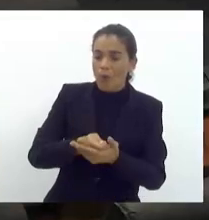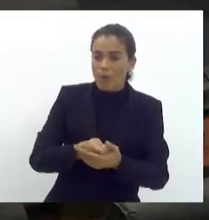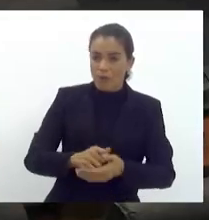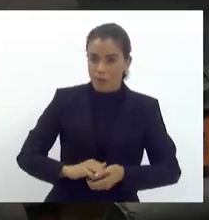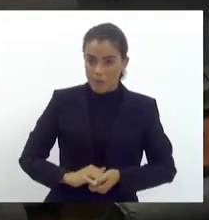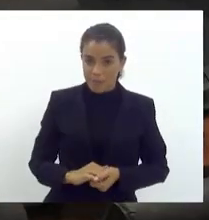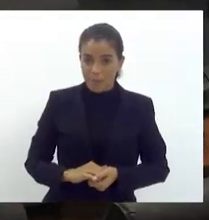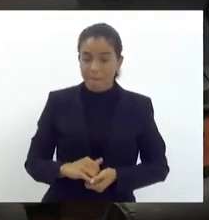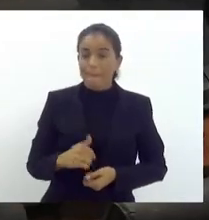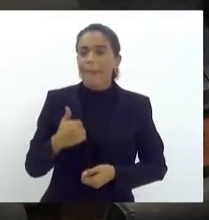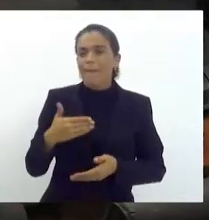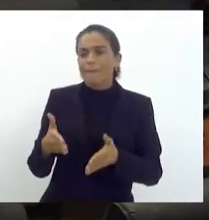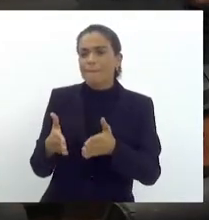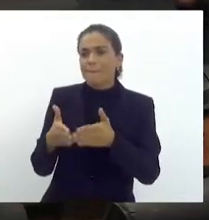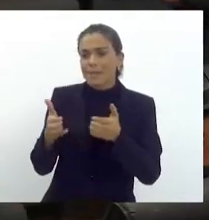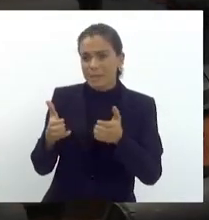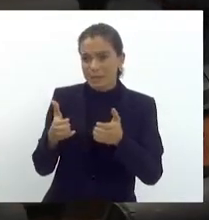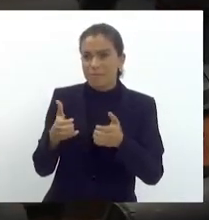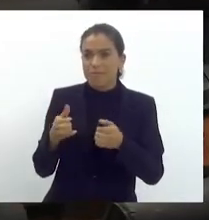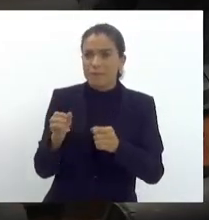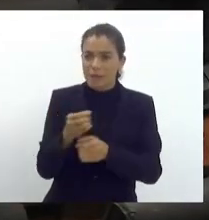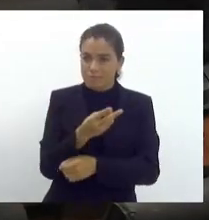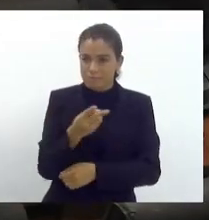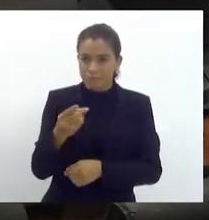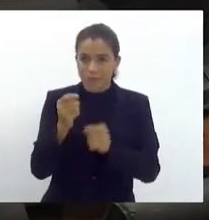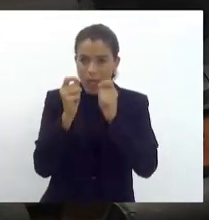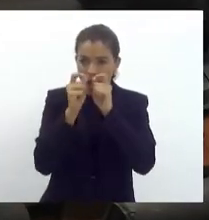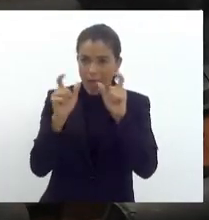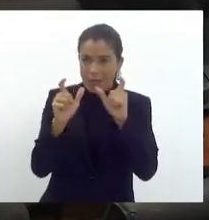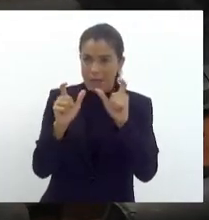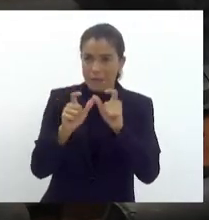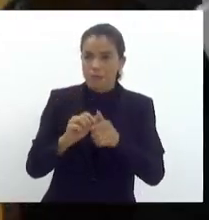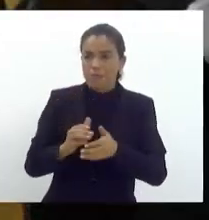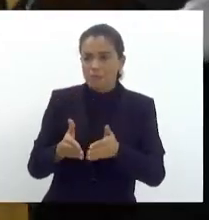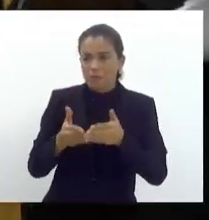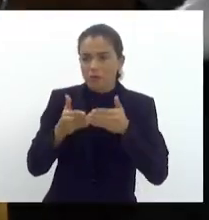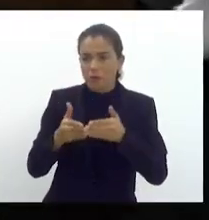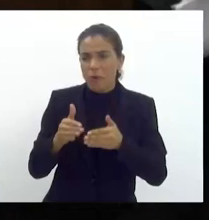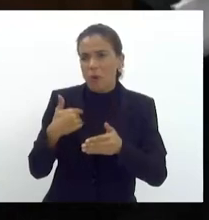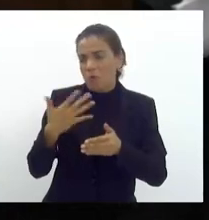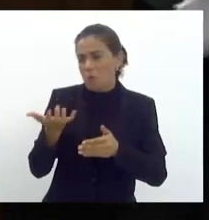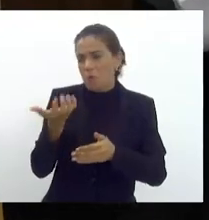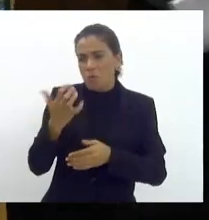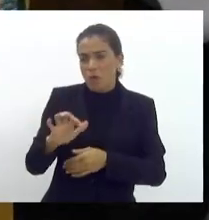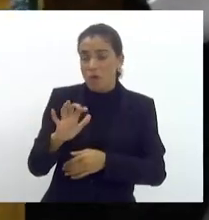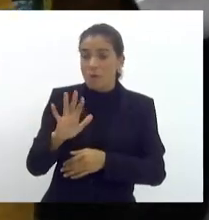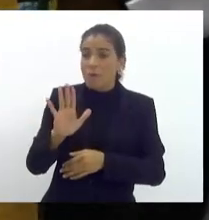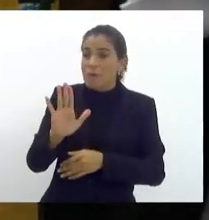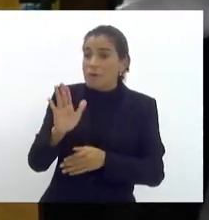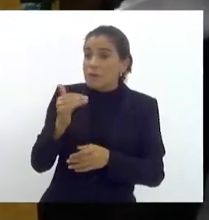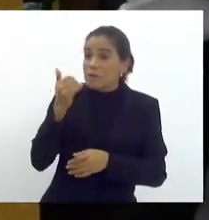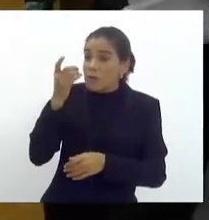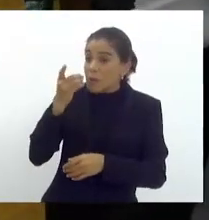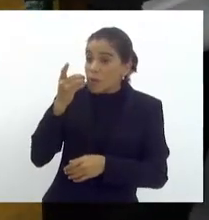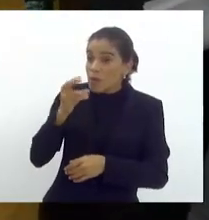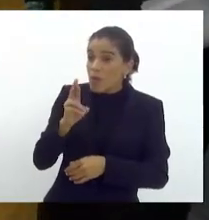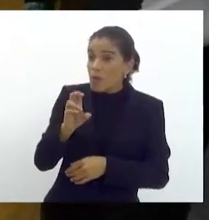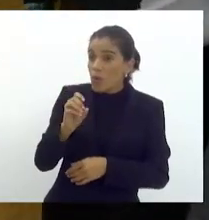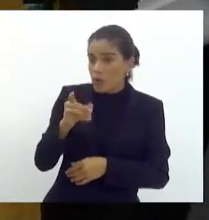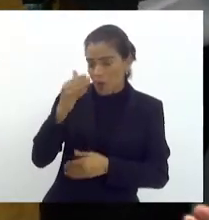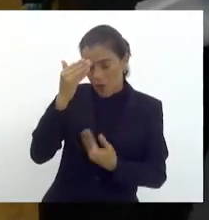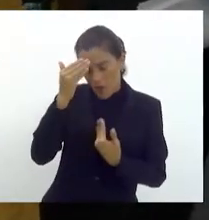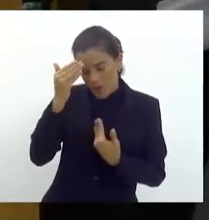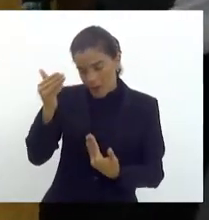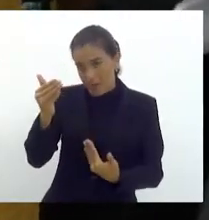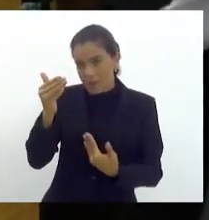deputado Serginho ficar sem atentos por favor eu não quero causar Deputado Rodrigo por favor obrigada